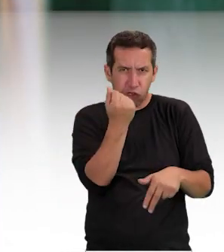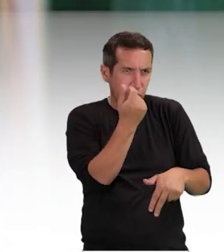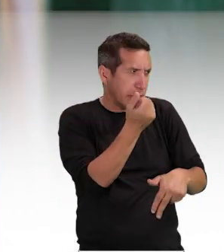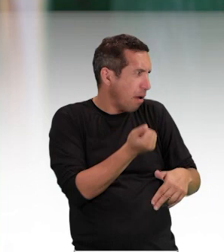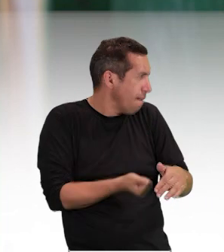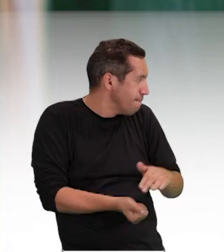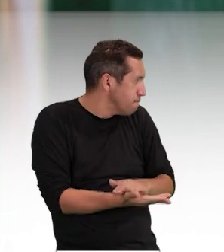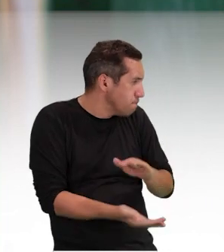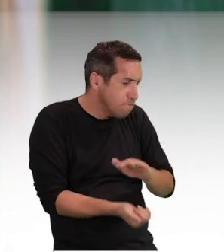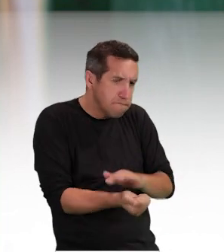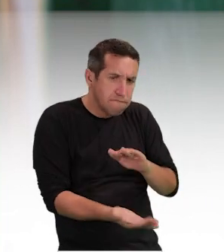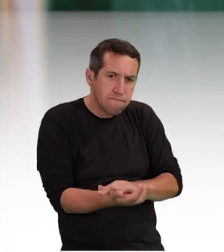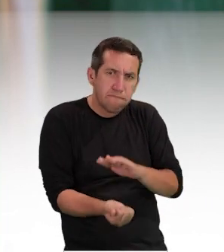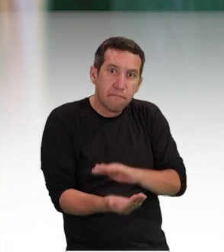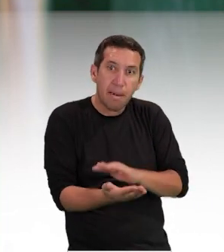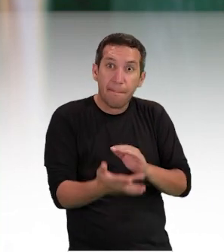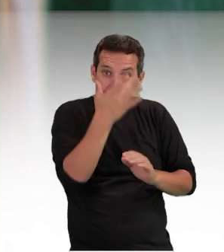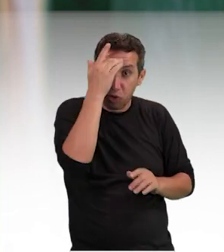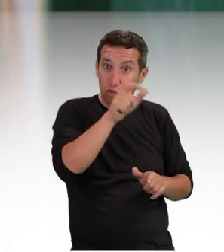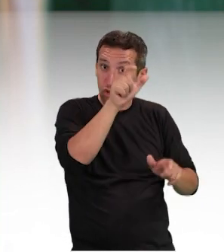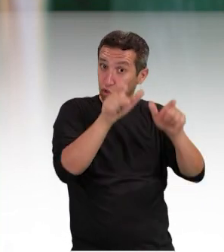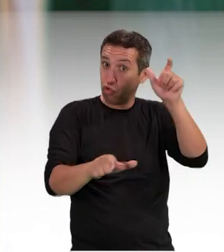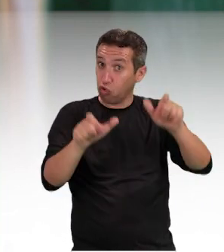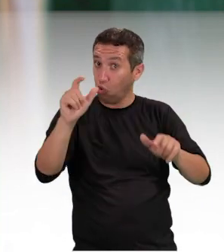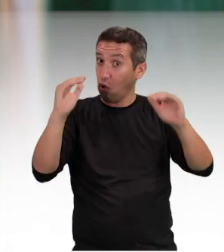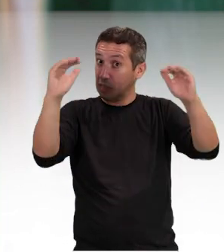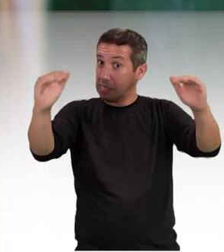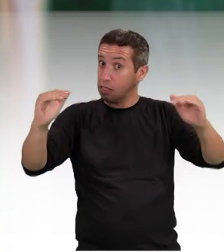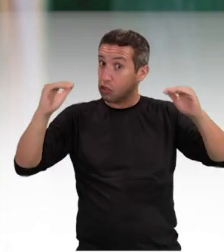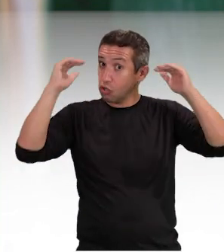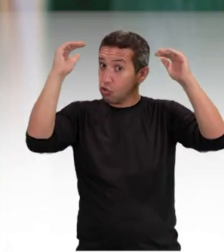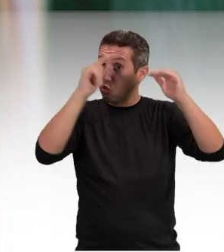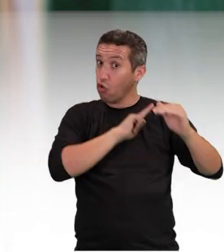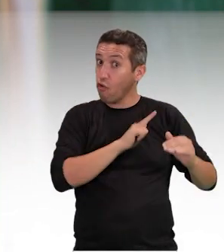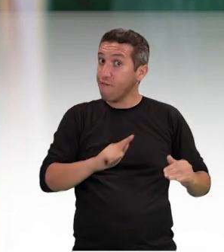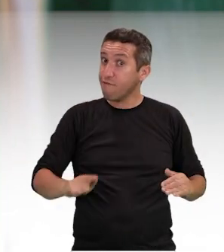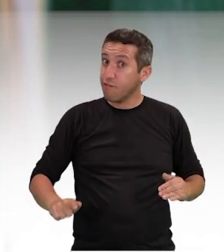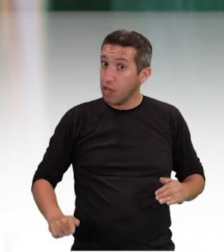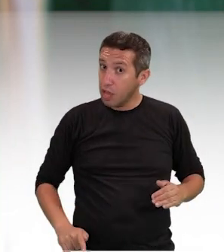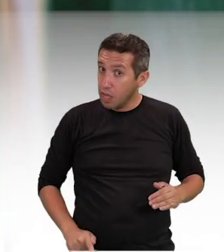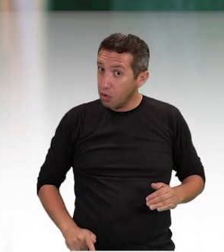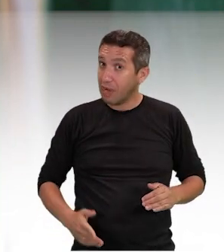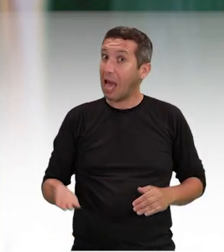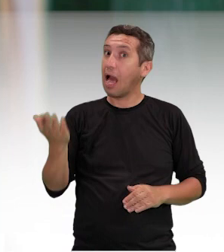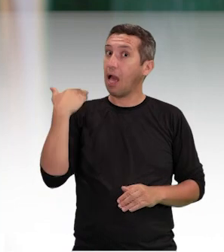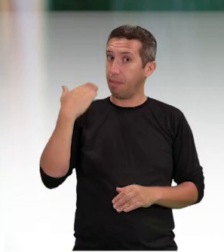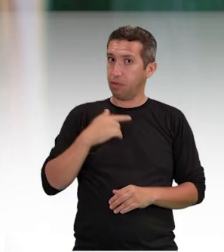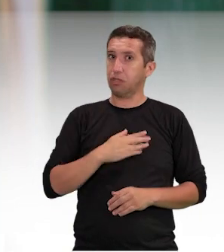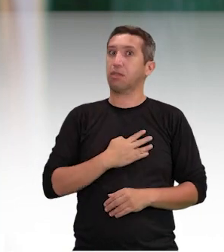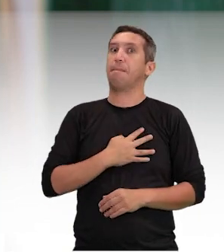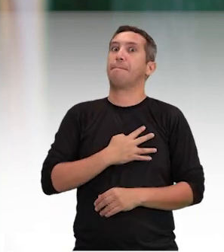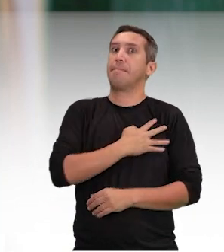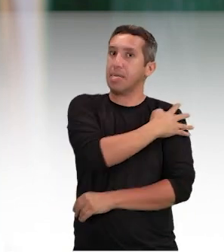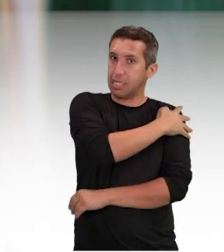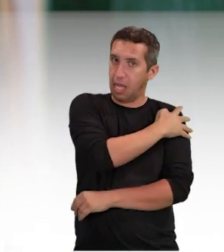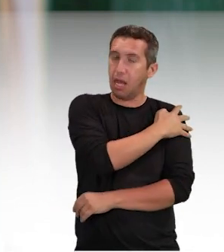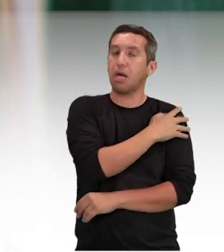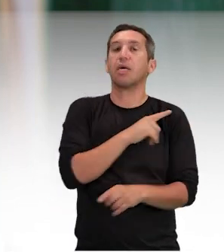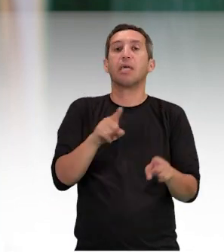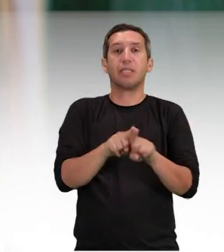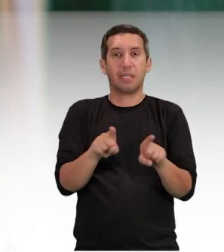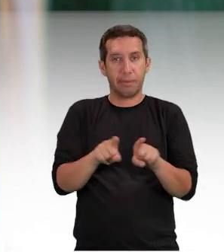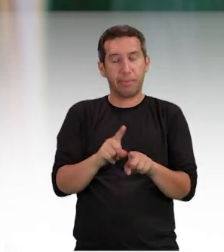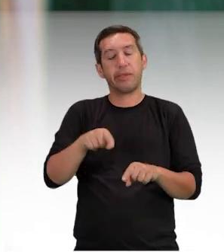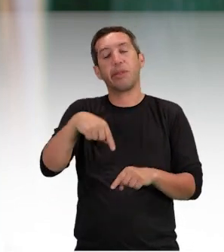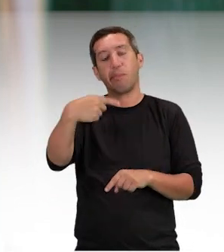para altos funcionários do governo. E nós estamos falando de governos militares. E também na continuidade